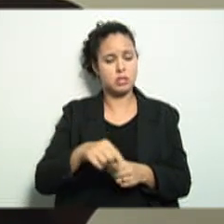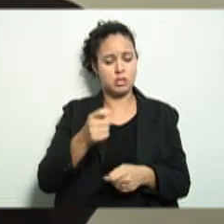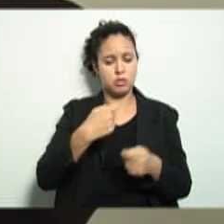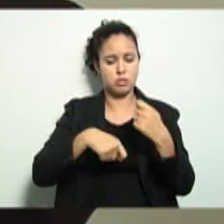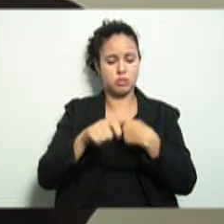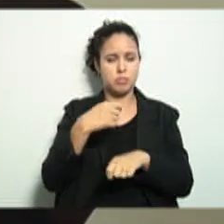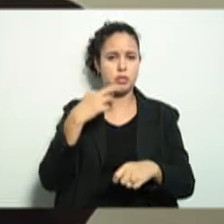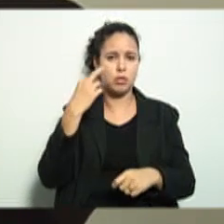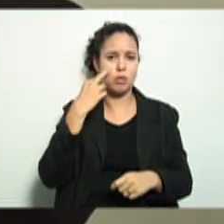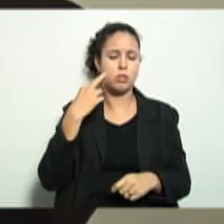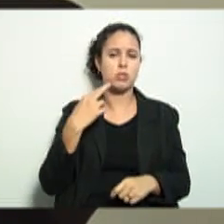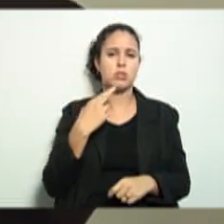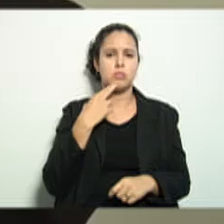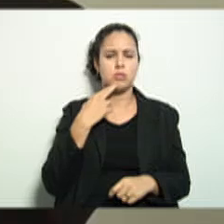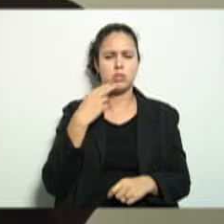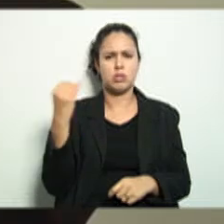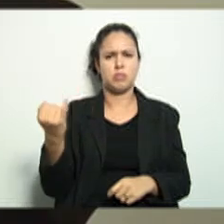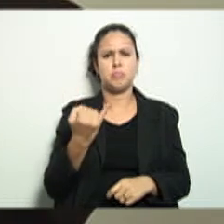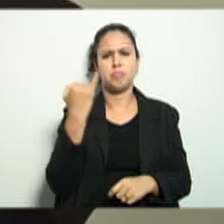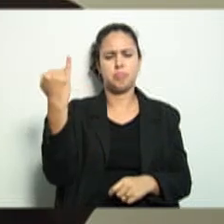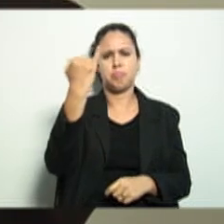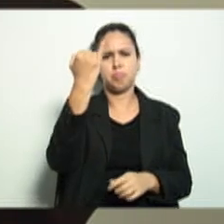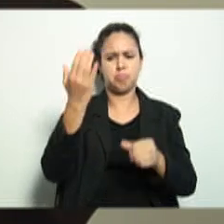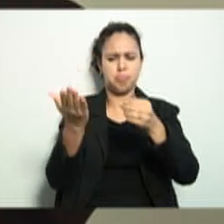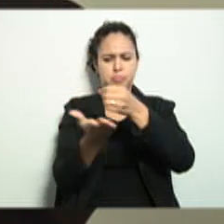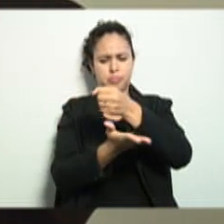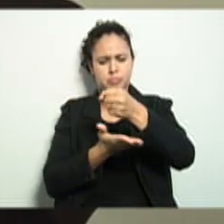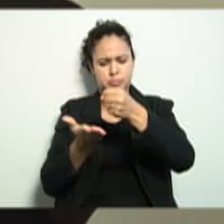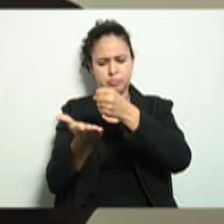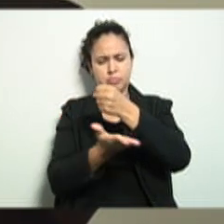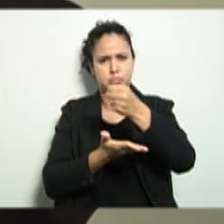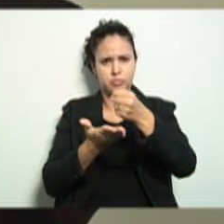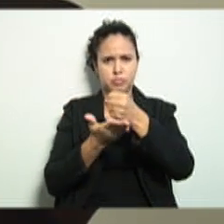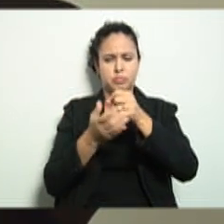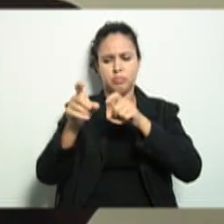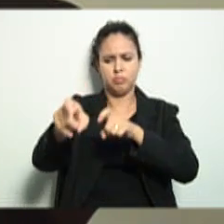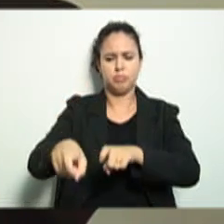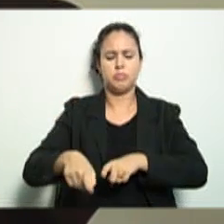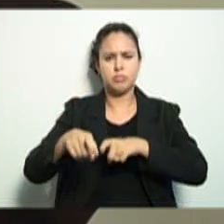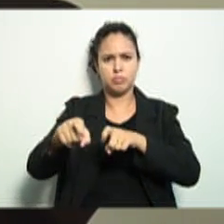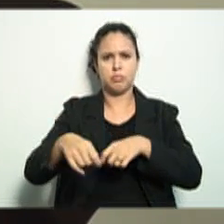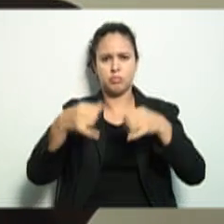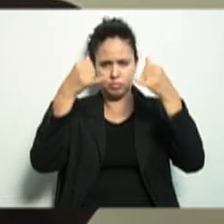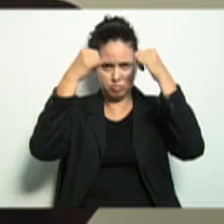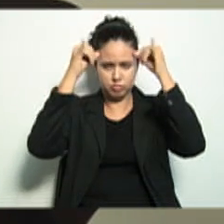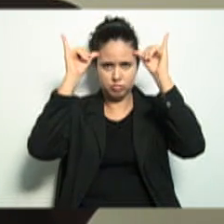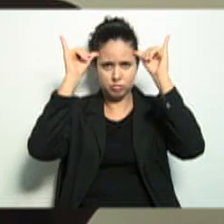ela está fundamentada no agronegócio. Nós temos hoje